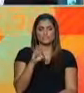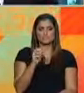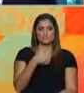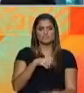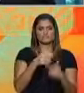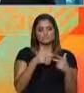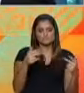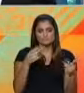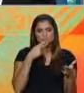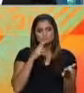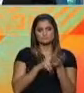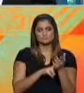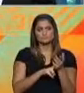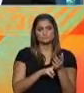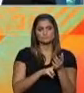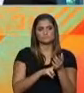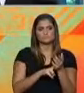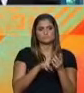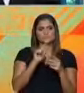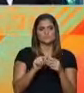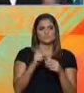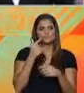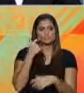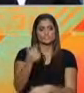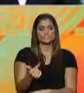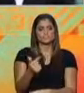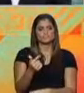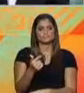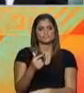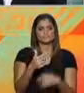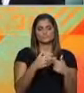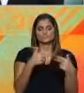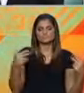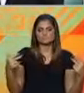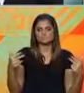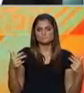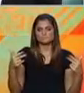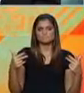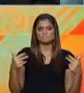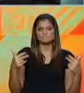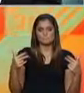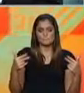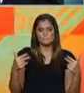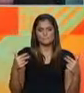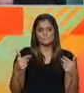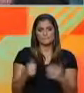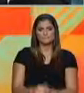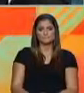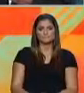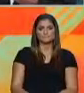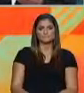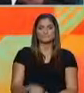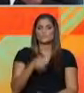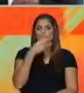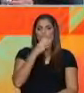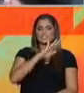uma diversidade imensa, temos uma oferta imensa. E com oferta turística também, muito diversificada. Completamente diversificada. E por isso, quando falamos